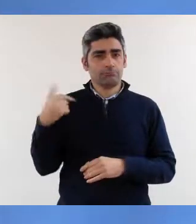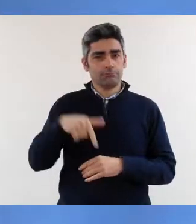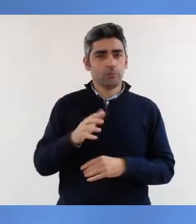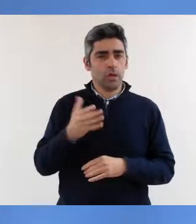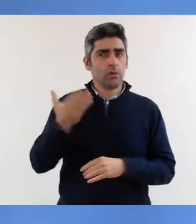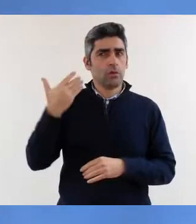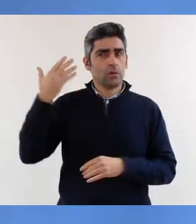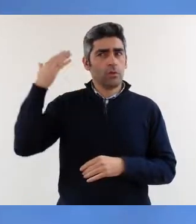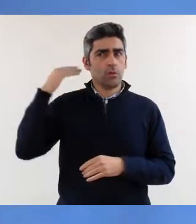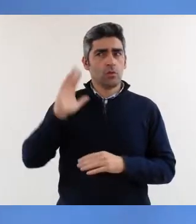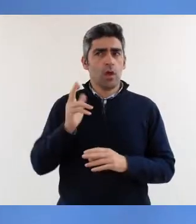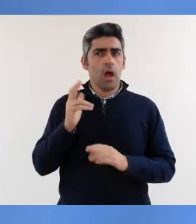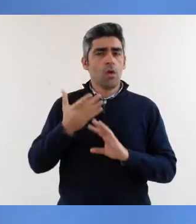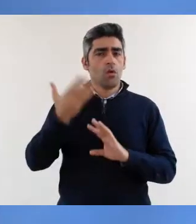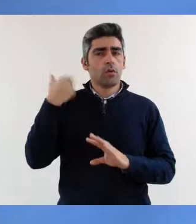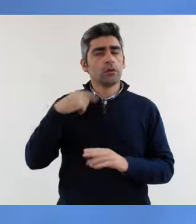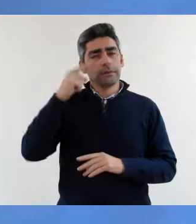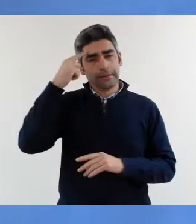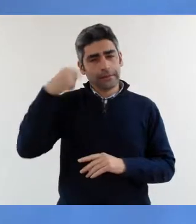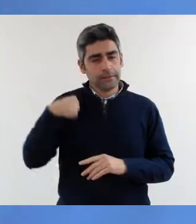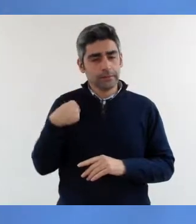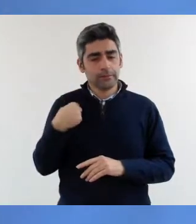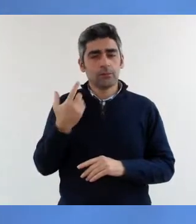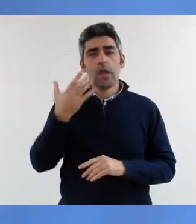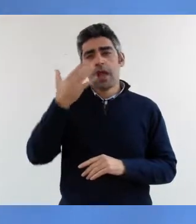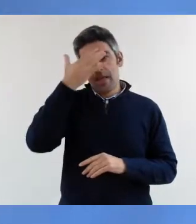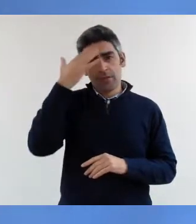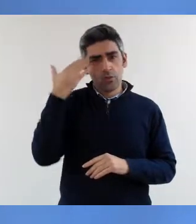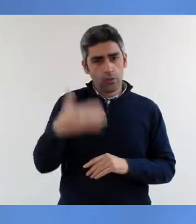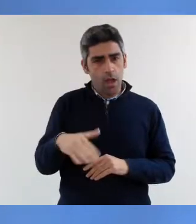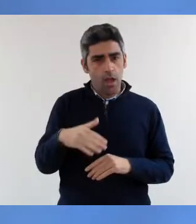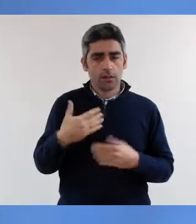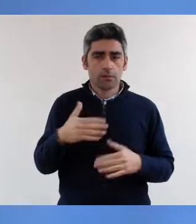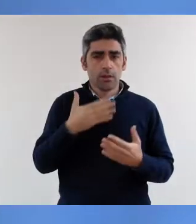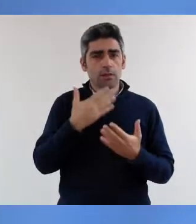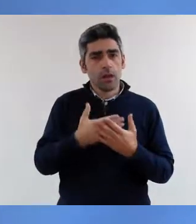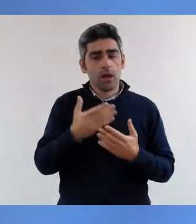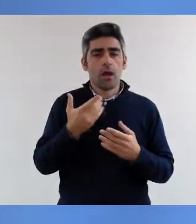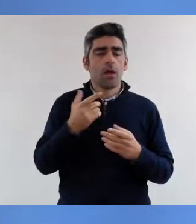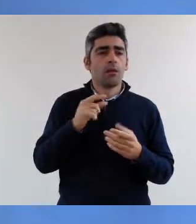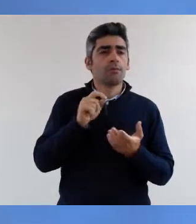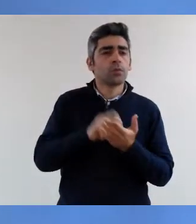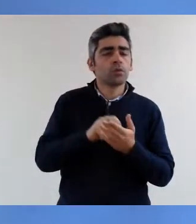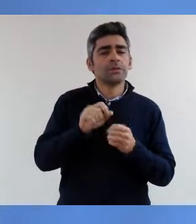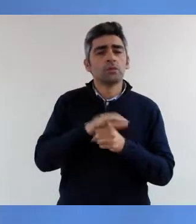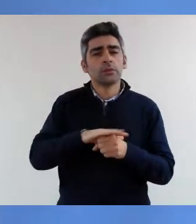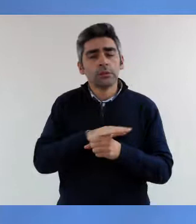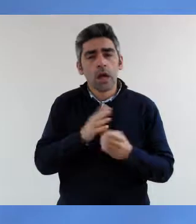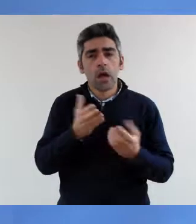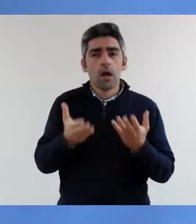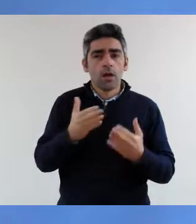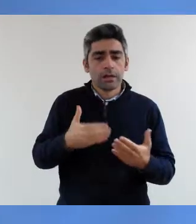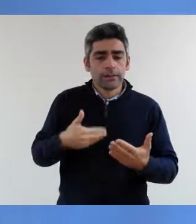dos concretizar já avançamos muito longo e sai a dificuldade que existe